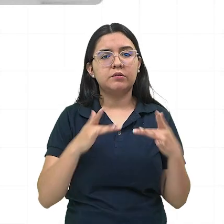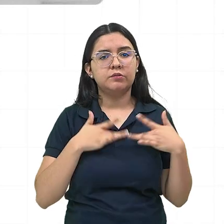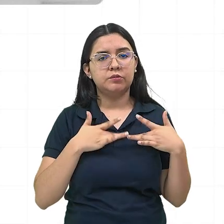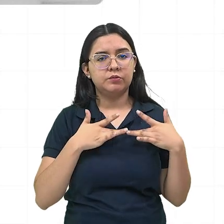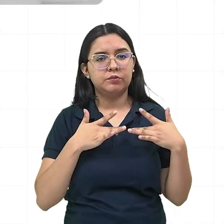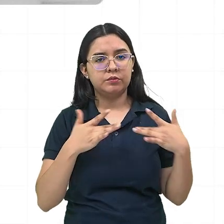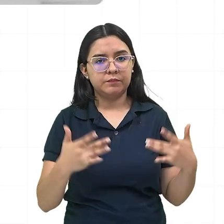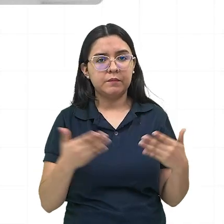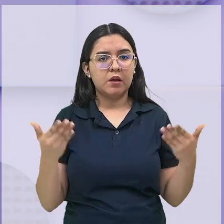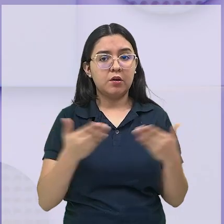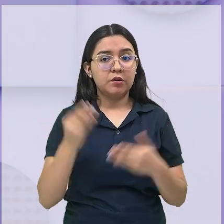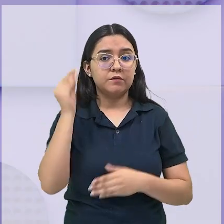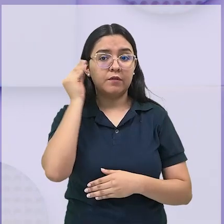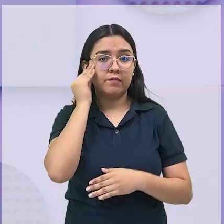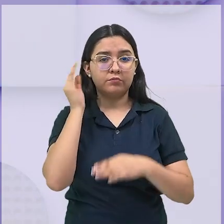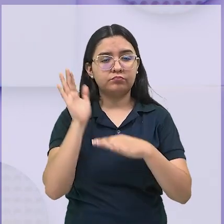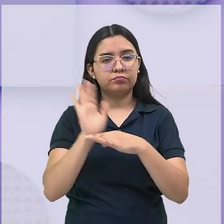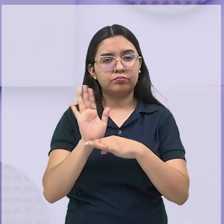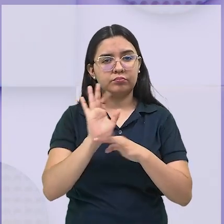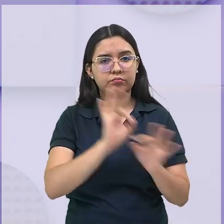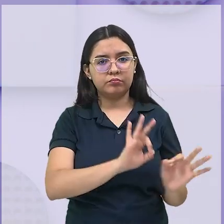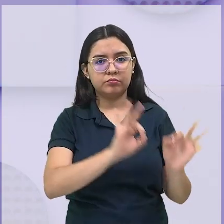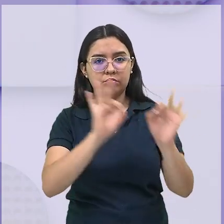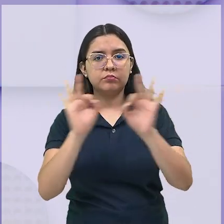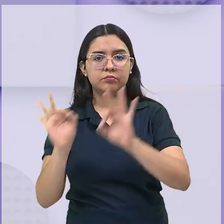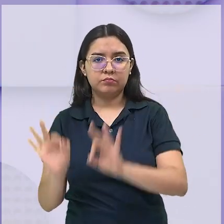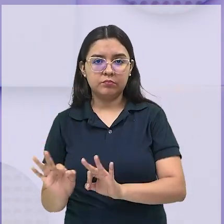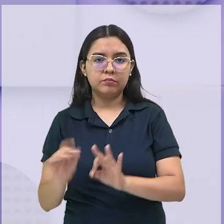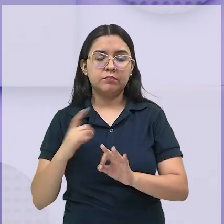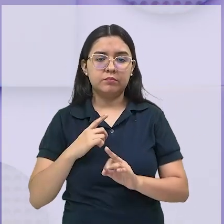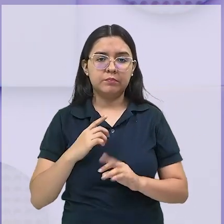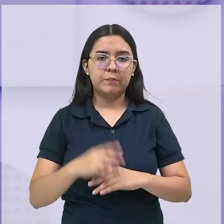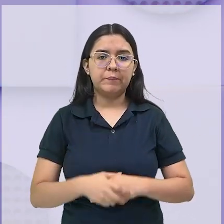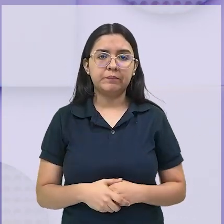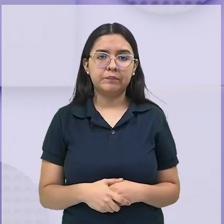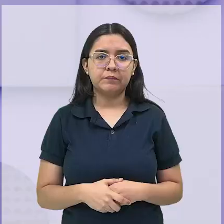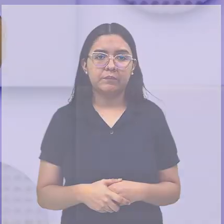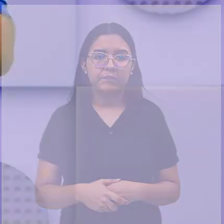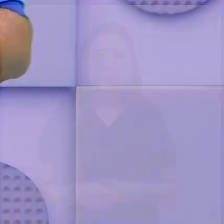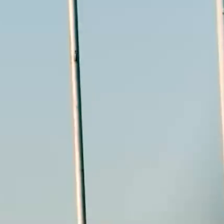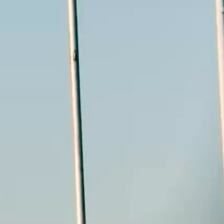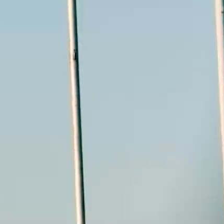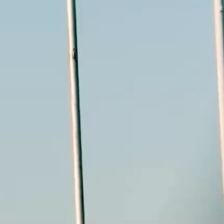olhar aqui um pequeno vídeo que vai fazer essa relação entre religião e política.